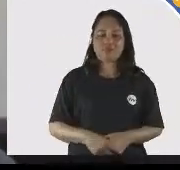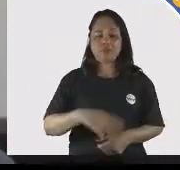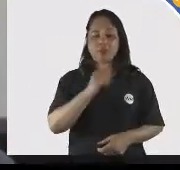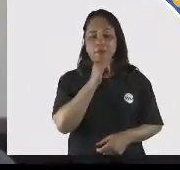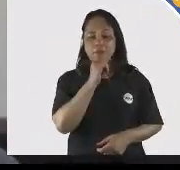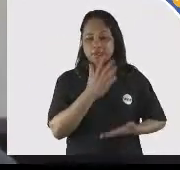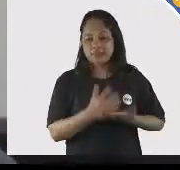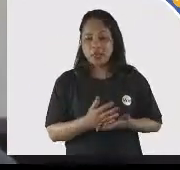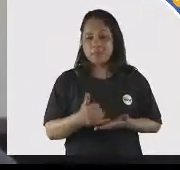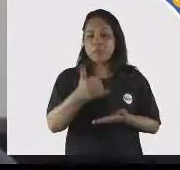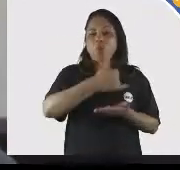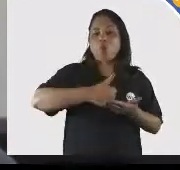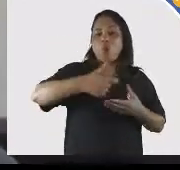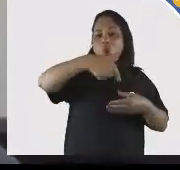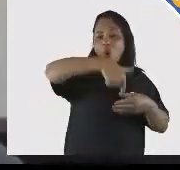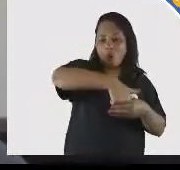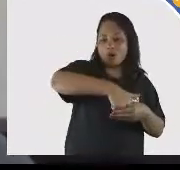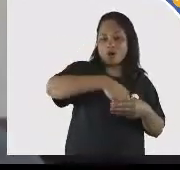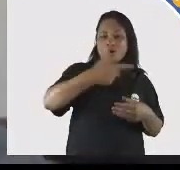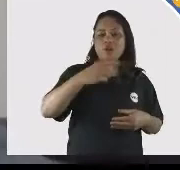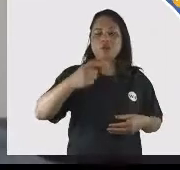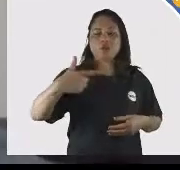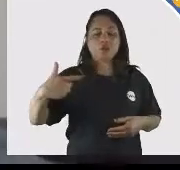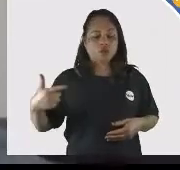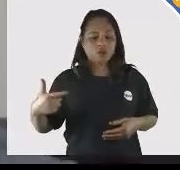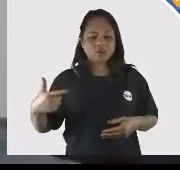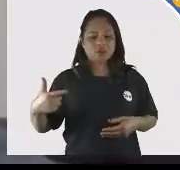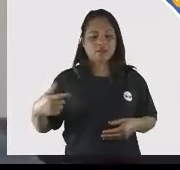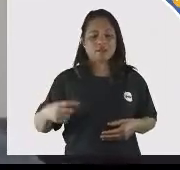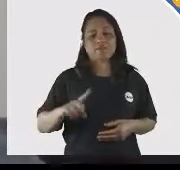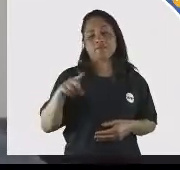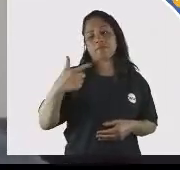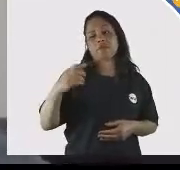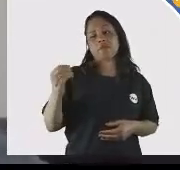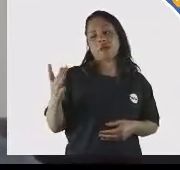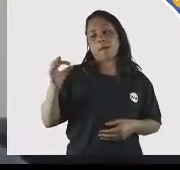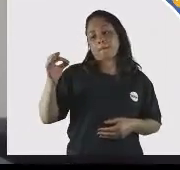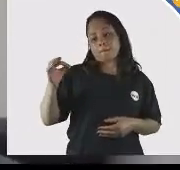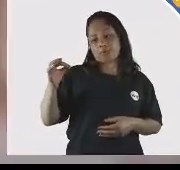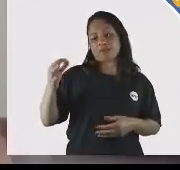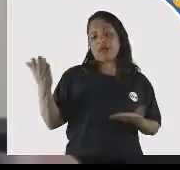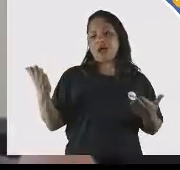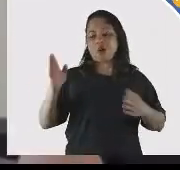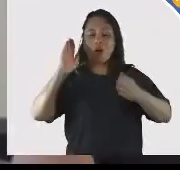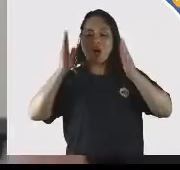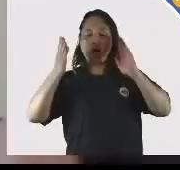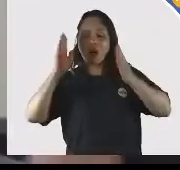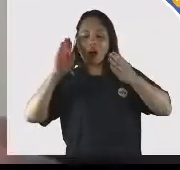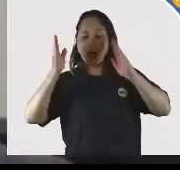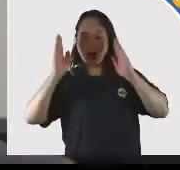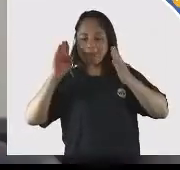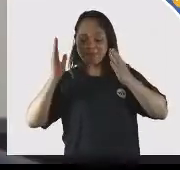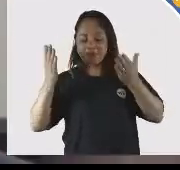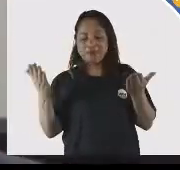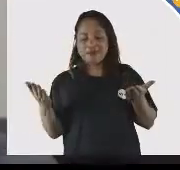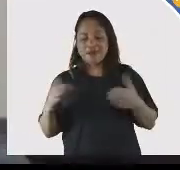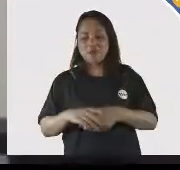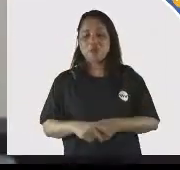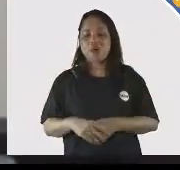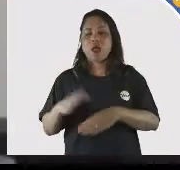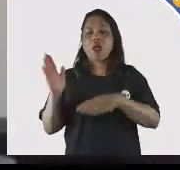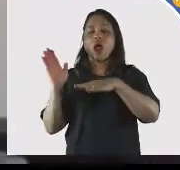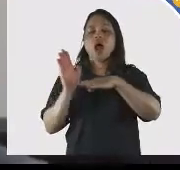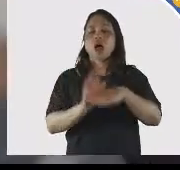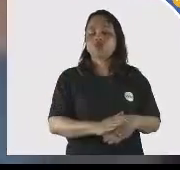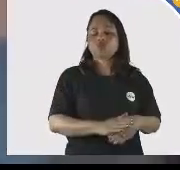exemplo óleo diesel ao longo de 2022 esses Vinte por cento que por exemplo os caminhões Scania trazem hoje para o mercado ajuda